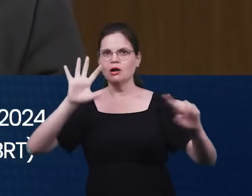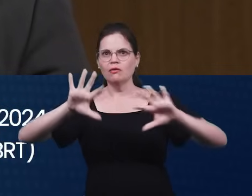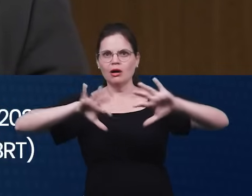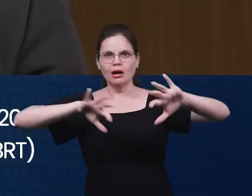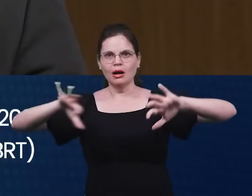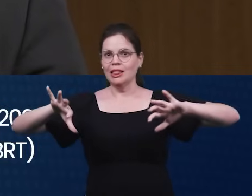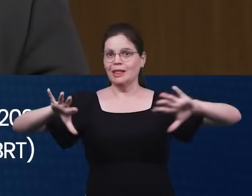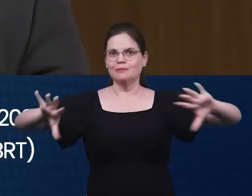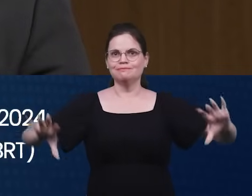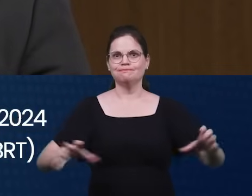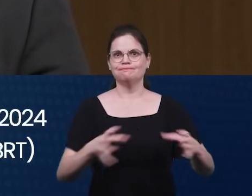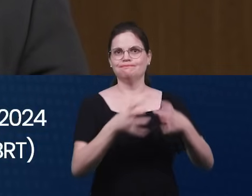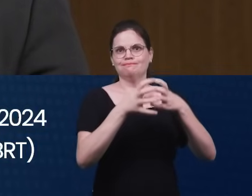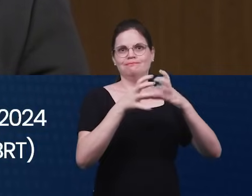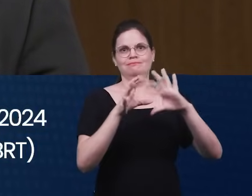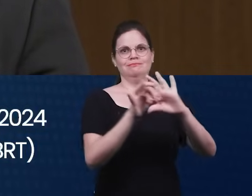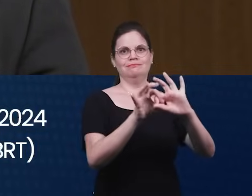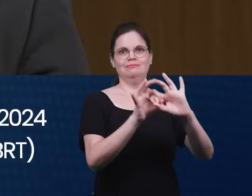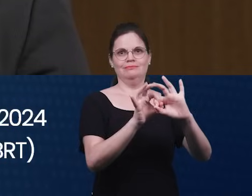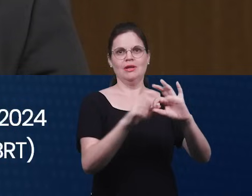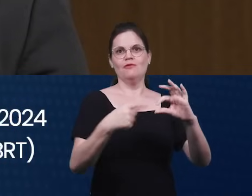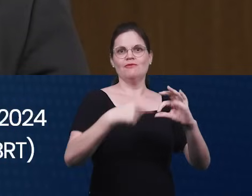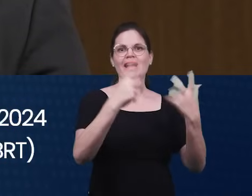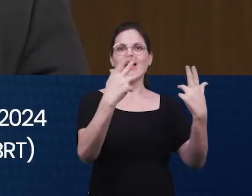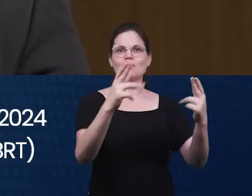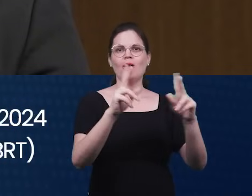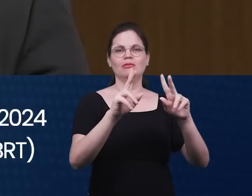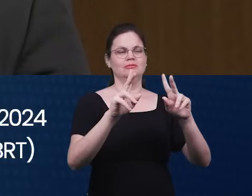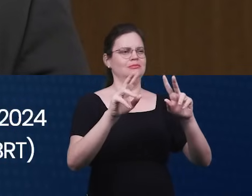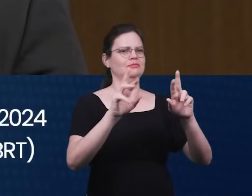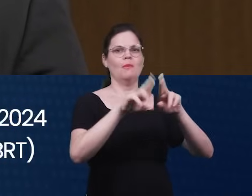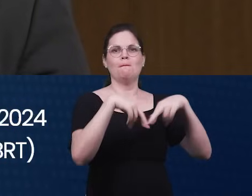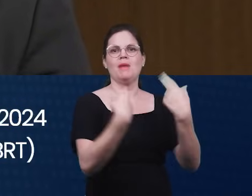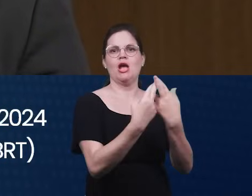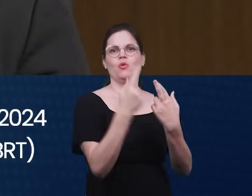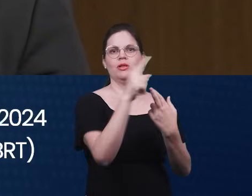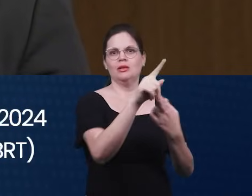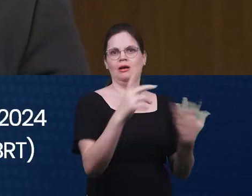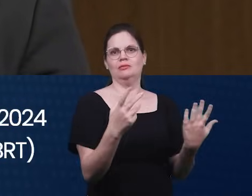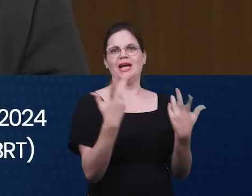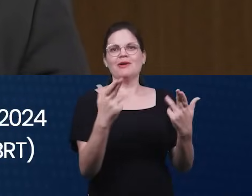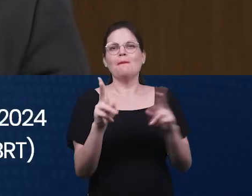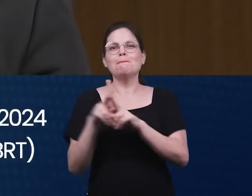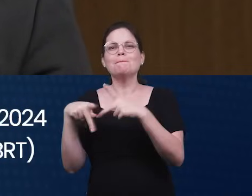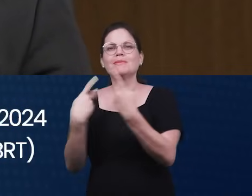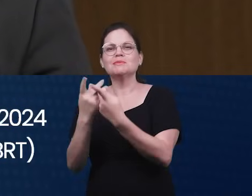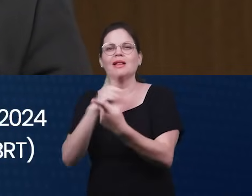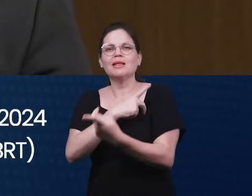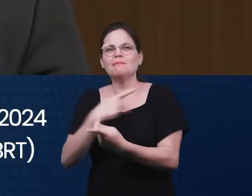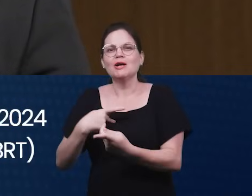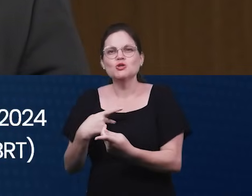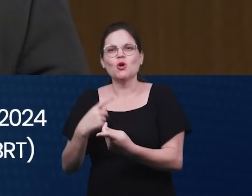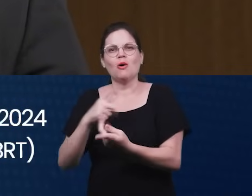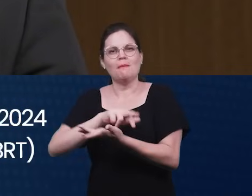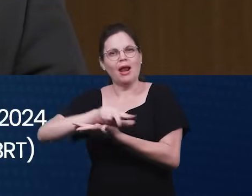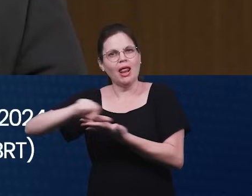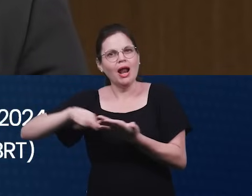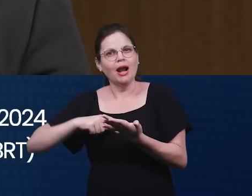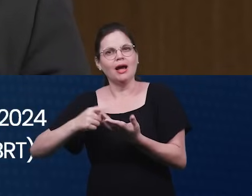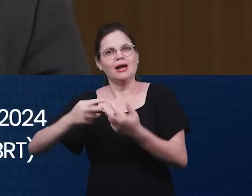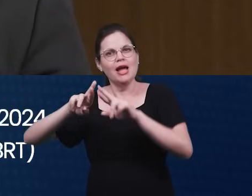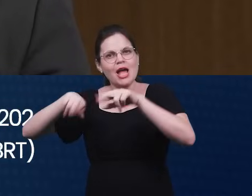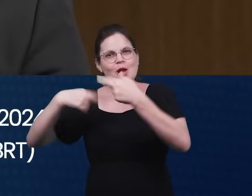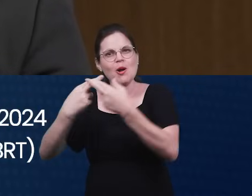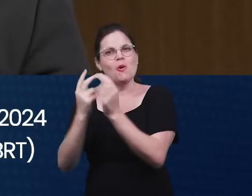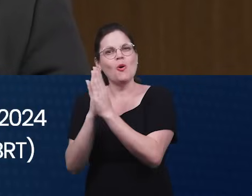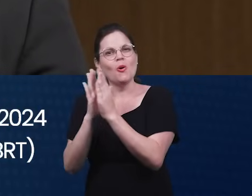Como podemos dizer para uma reunião de presbitério ali os pastores reunidos né para buscarem a voz